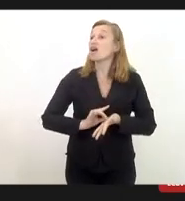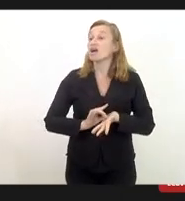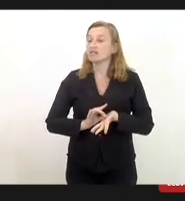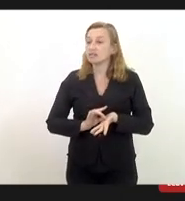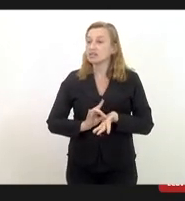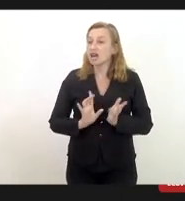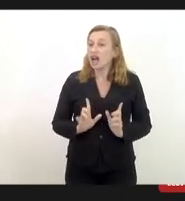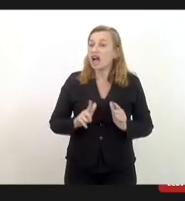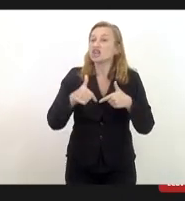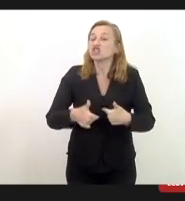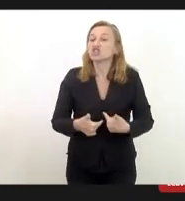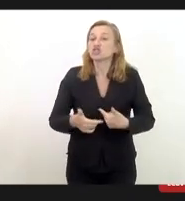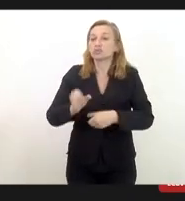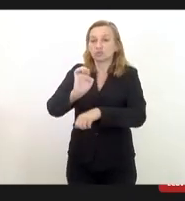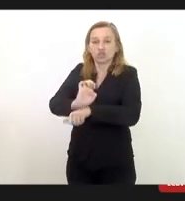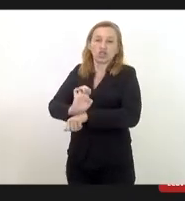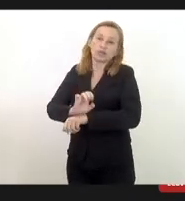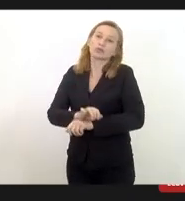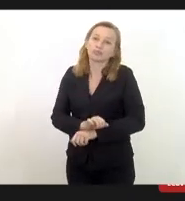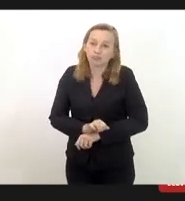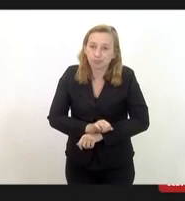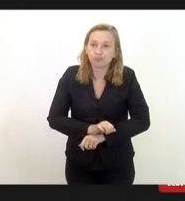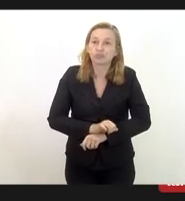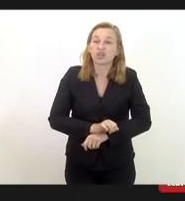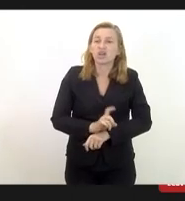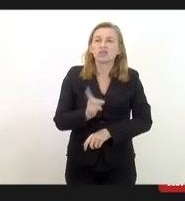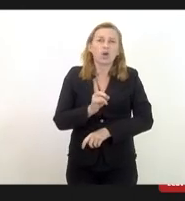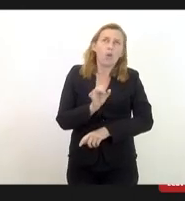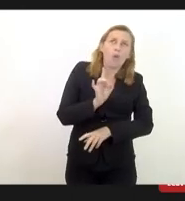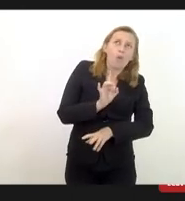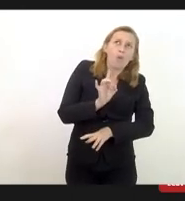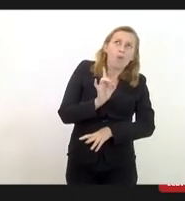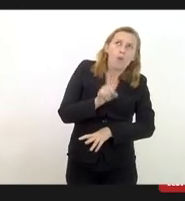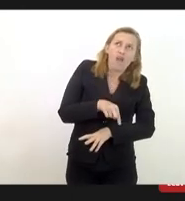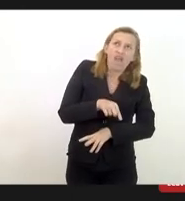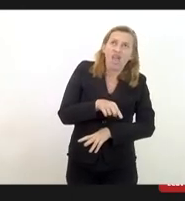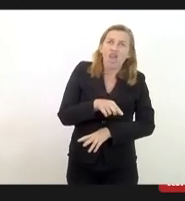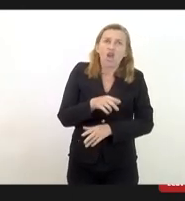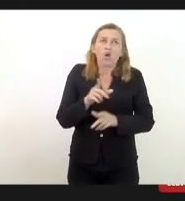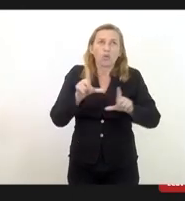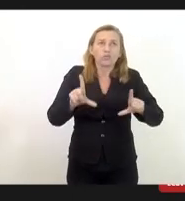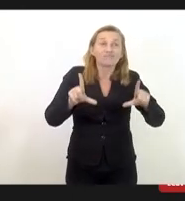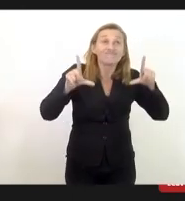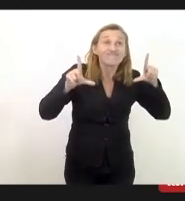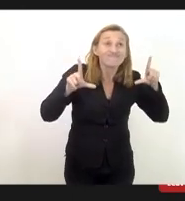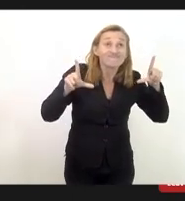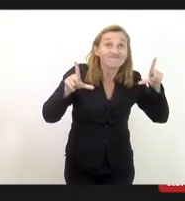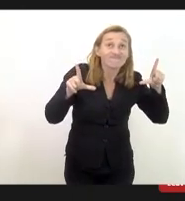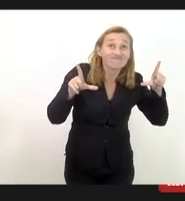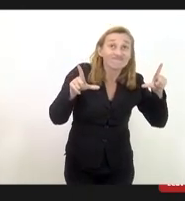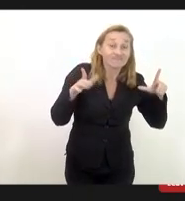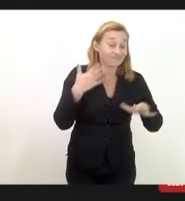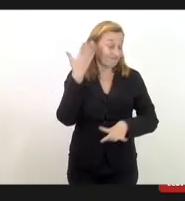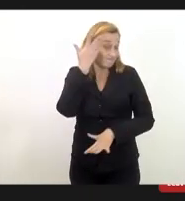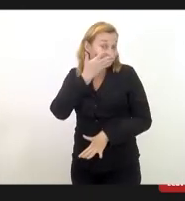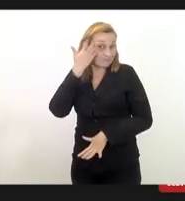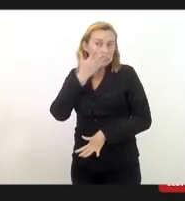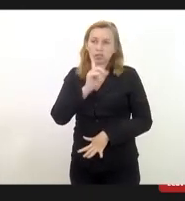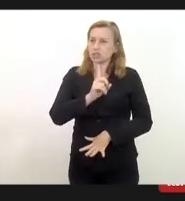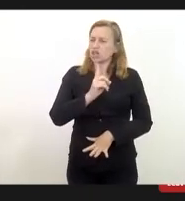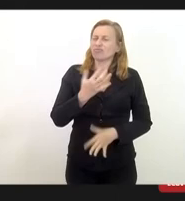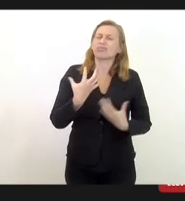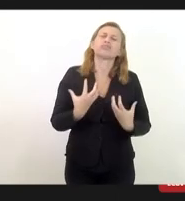verdadeira ação do Estado. Não é um discurso, não é vir nós já